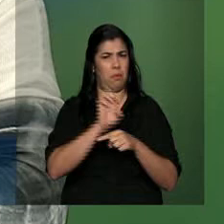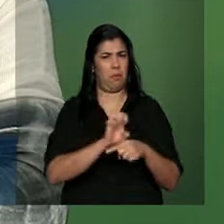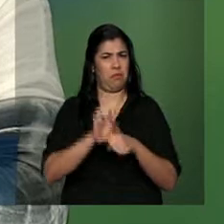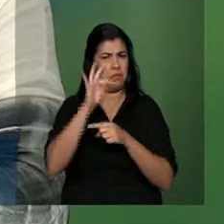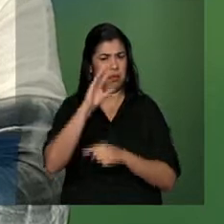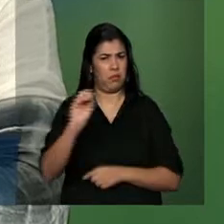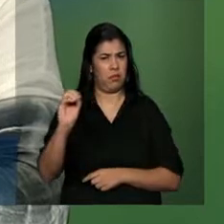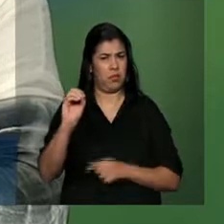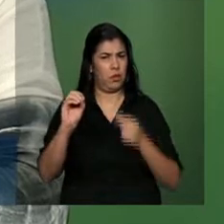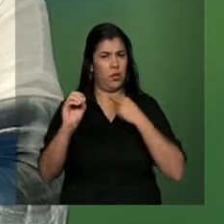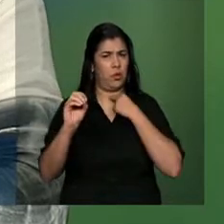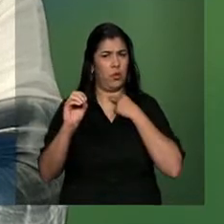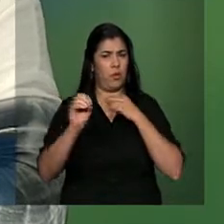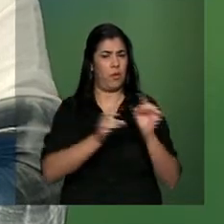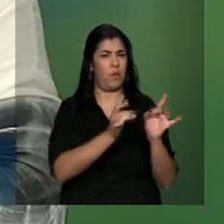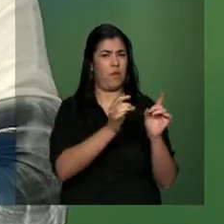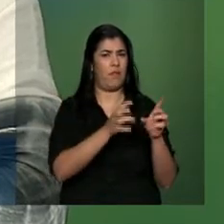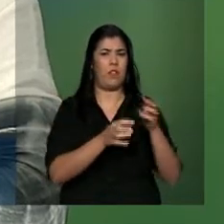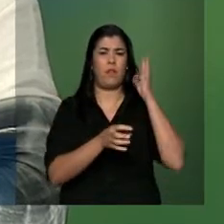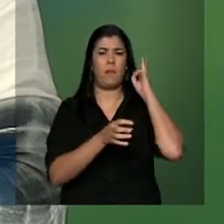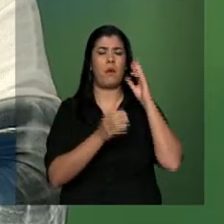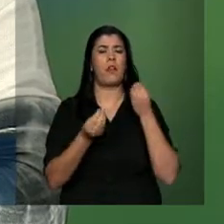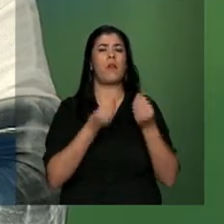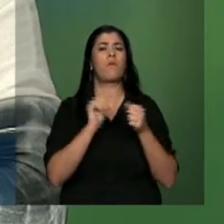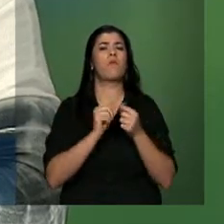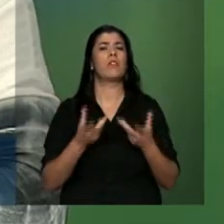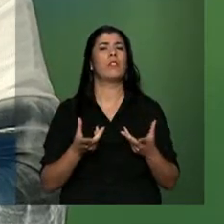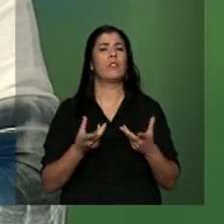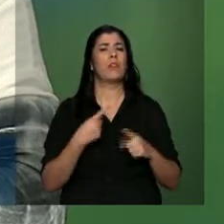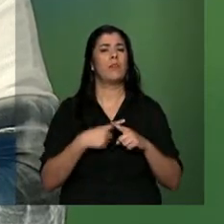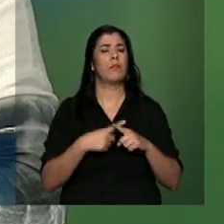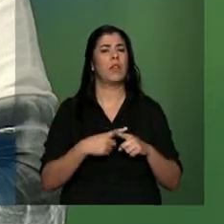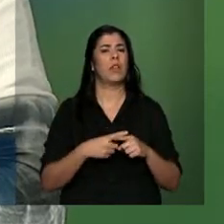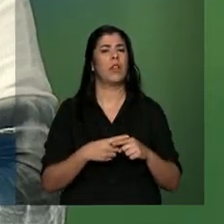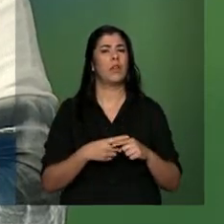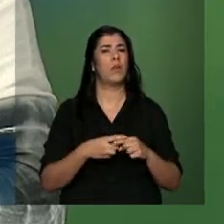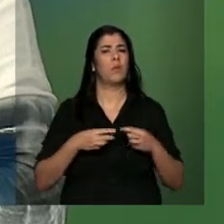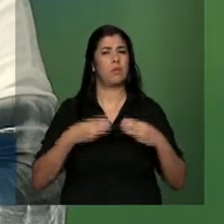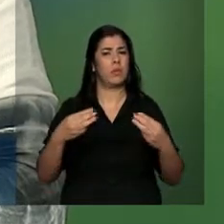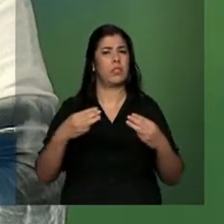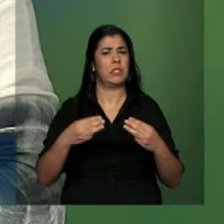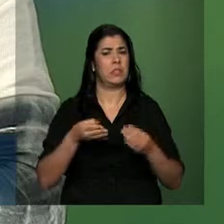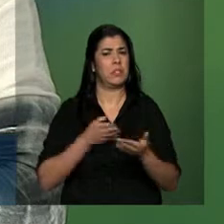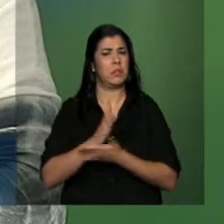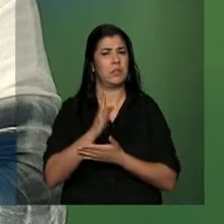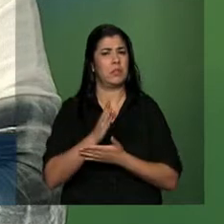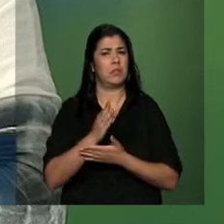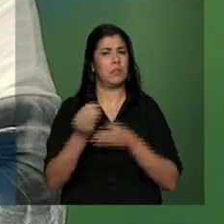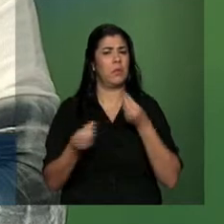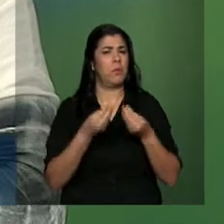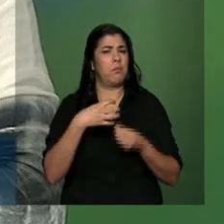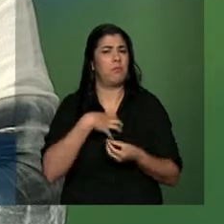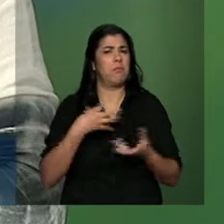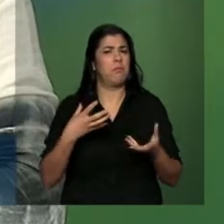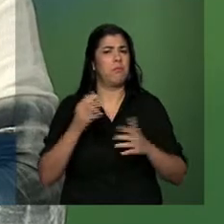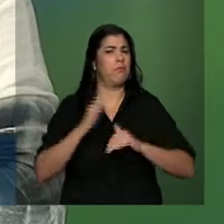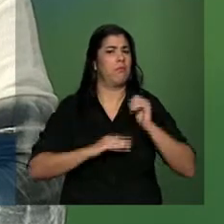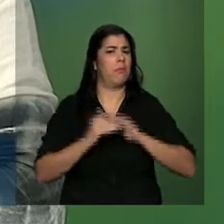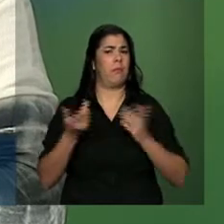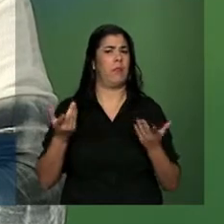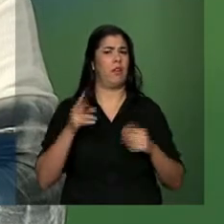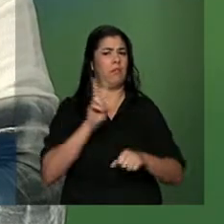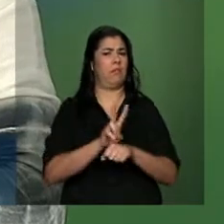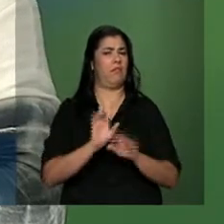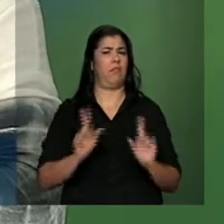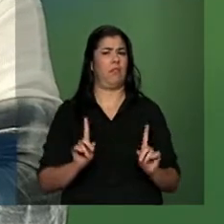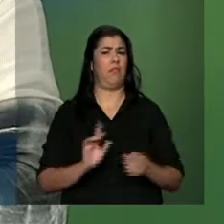Por que na hora que vender no Maranhão, o Ministério da Agricultura tem que autorizar? Isso não tem sentido prático, objetivo, em termos de